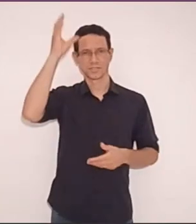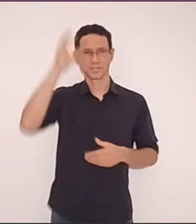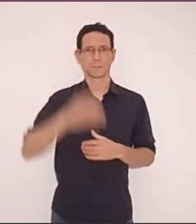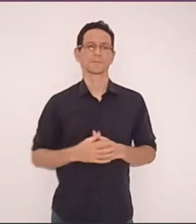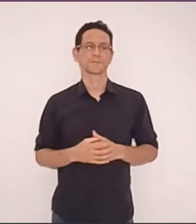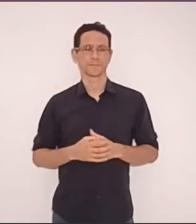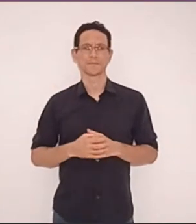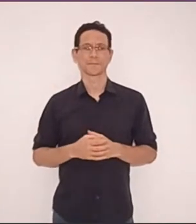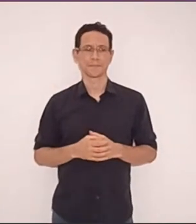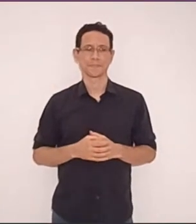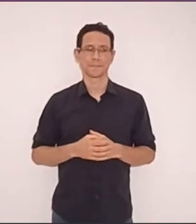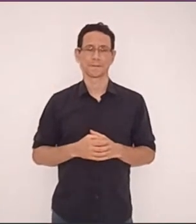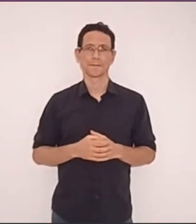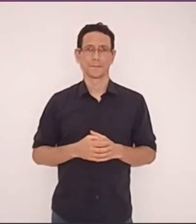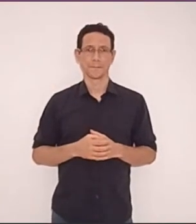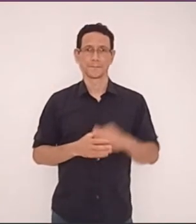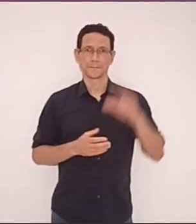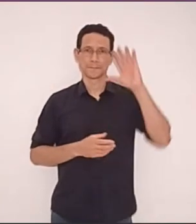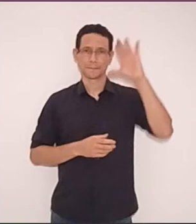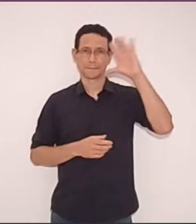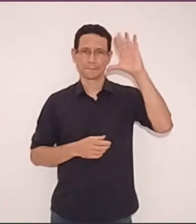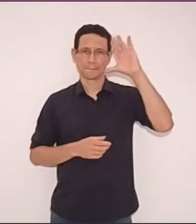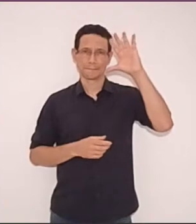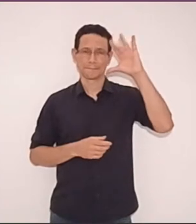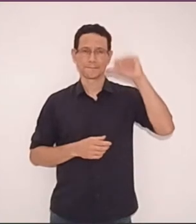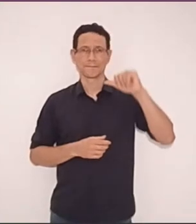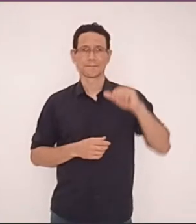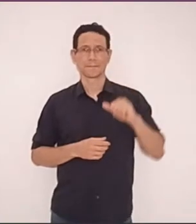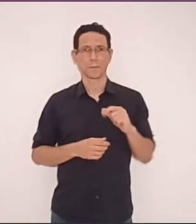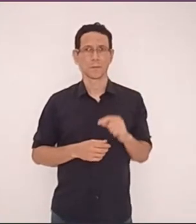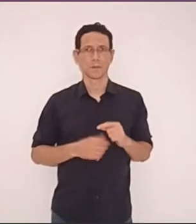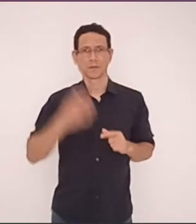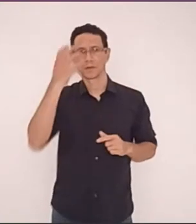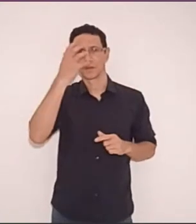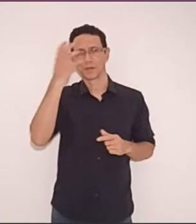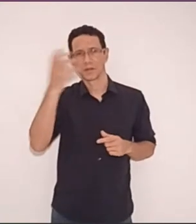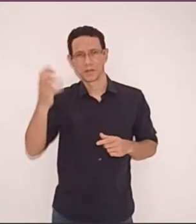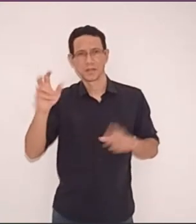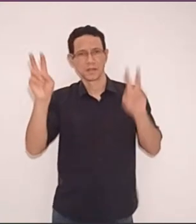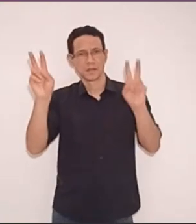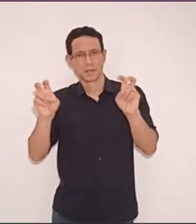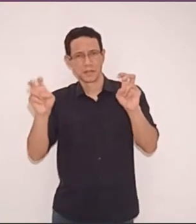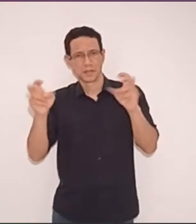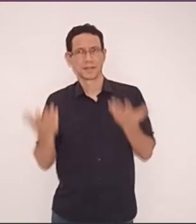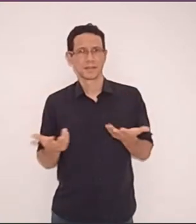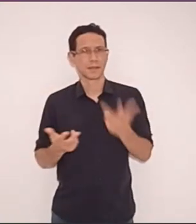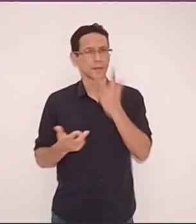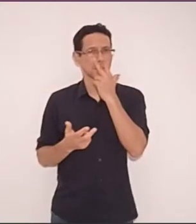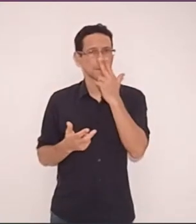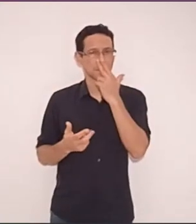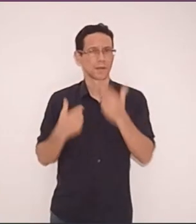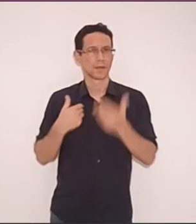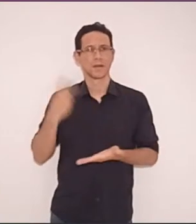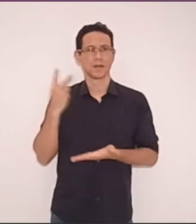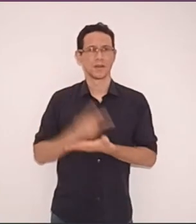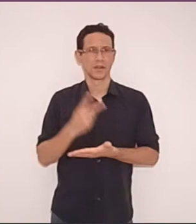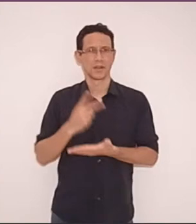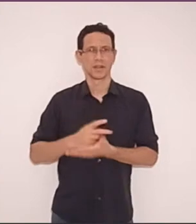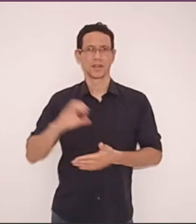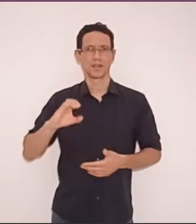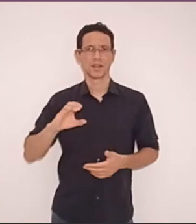sentido sem pensar muito sem realização em romantismo ele parecia conhecer